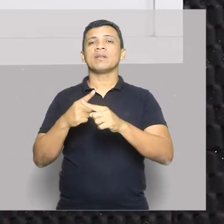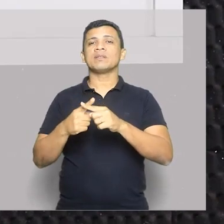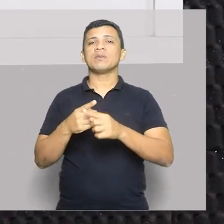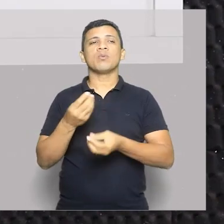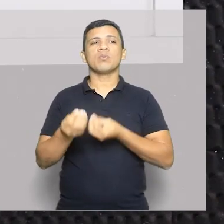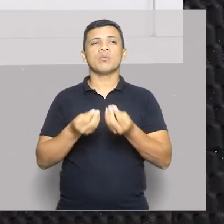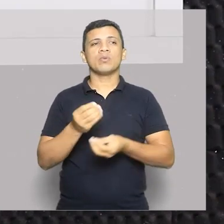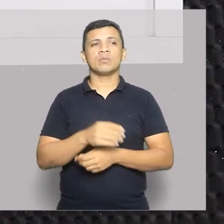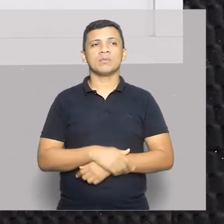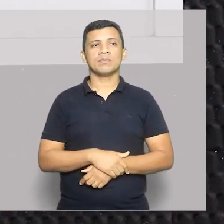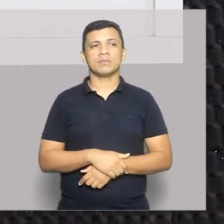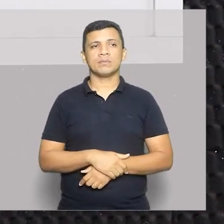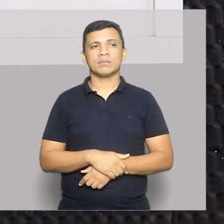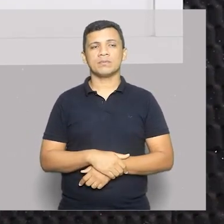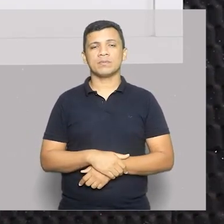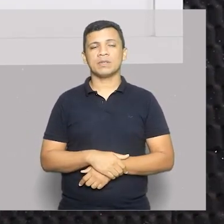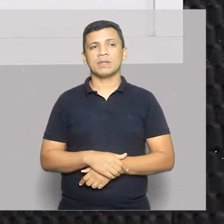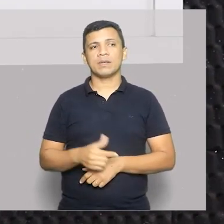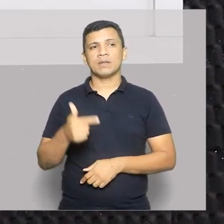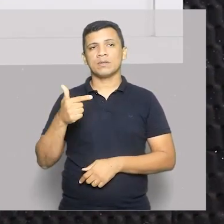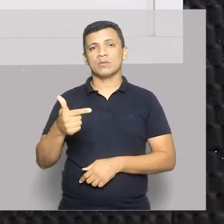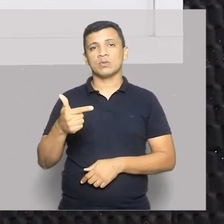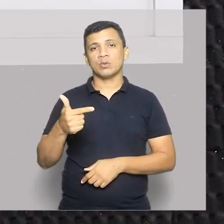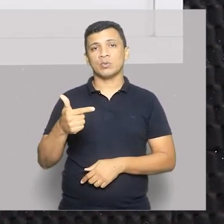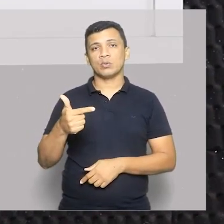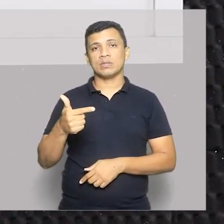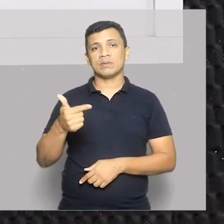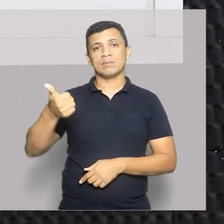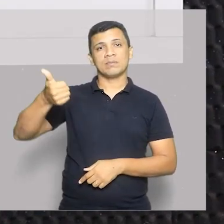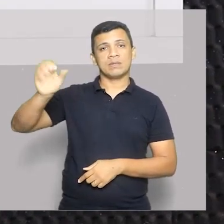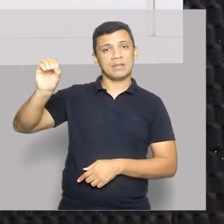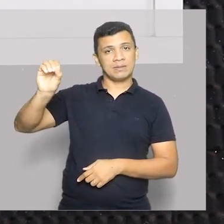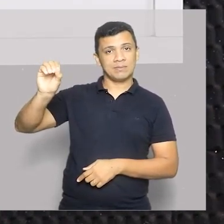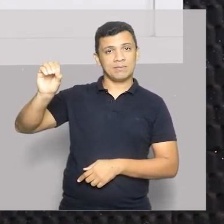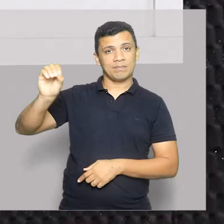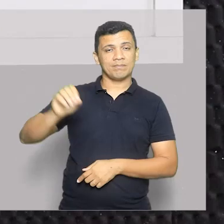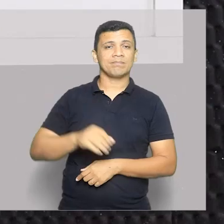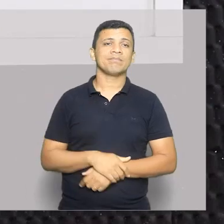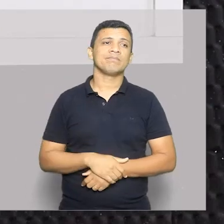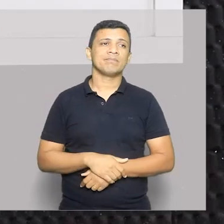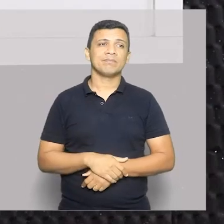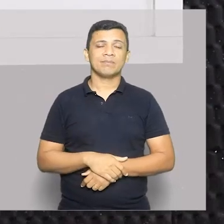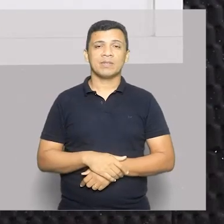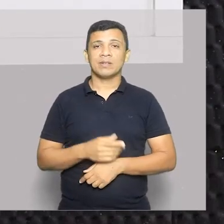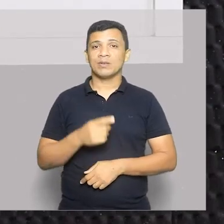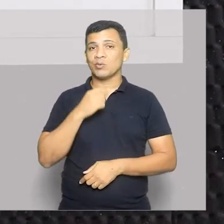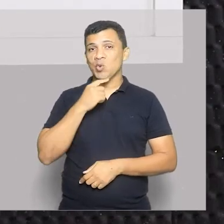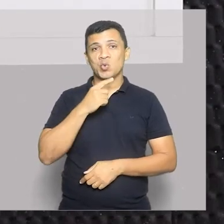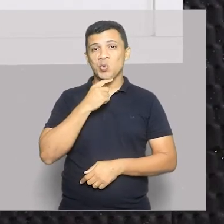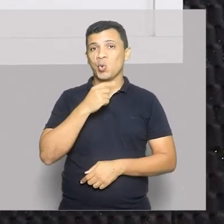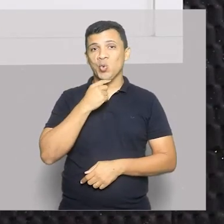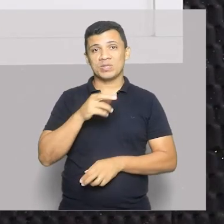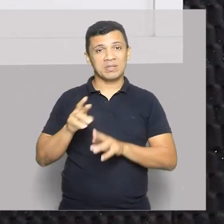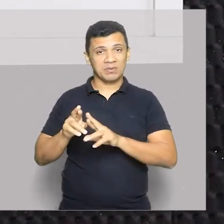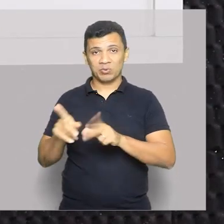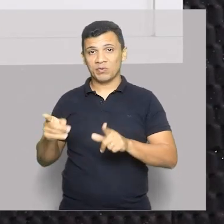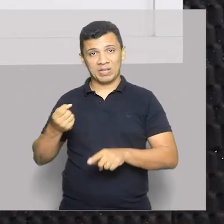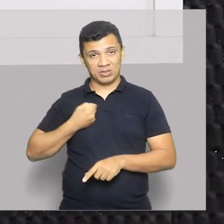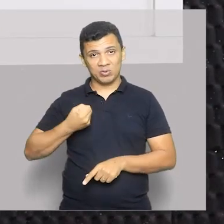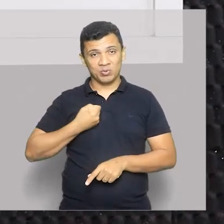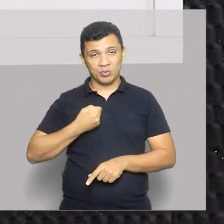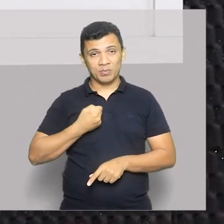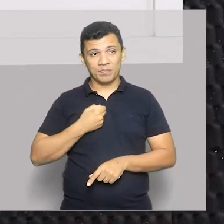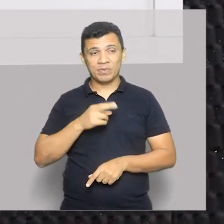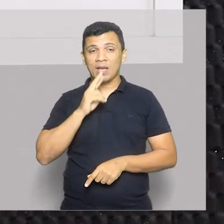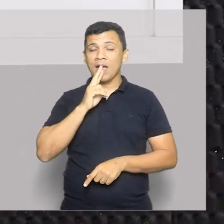de mesma base, isso aqui é a mesma coisa de 2 elevado a 10ª. Quando não der para fazer isso, né, quando a base não for igual, você